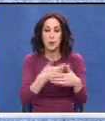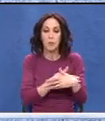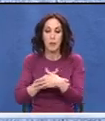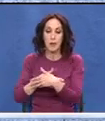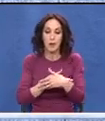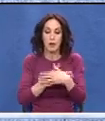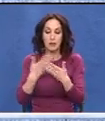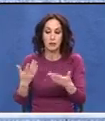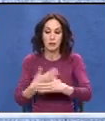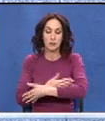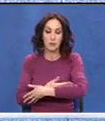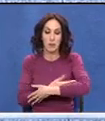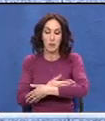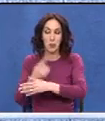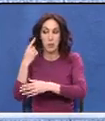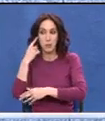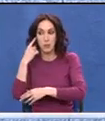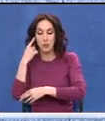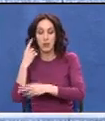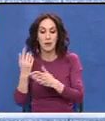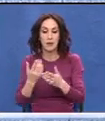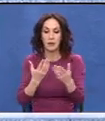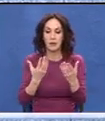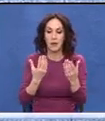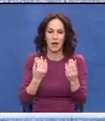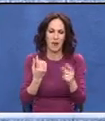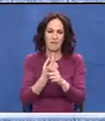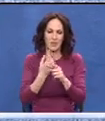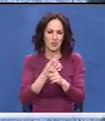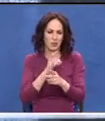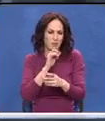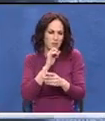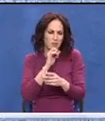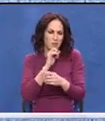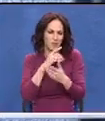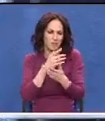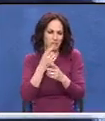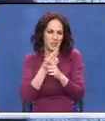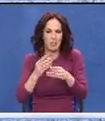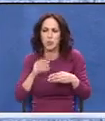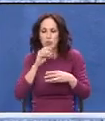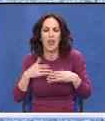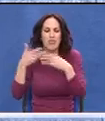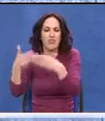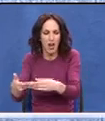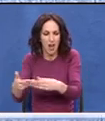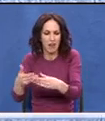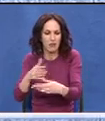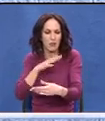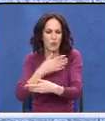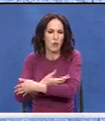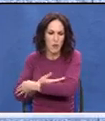é segundo aquilo que por amor chega hoje em dia já há muitas formas de poder entregar bem ou até mesmo para adoção